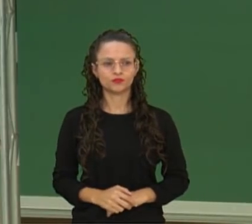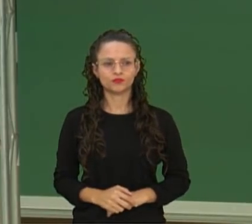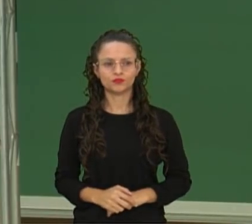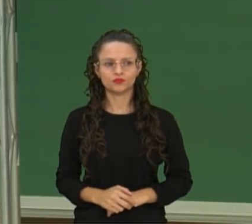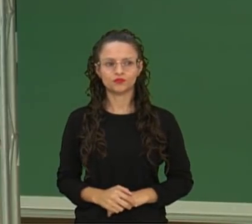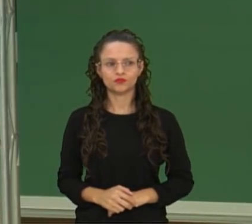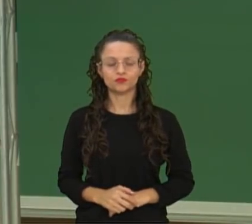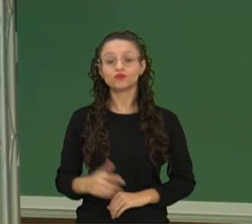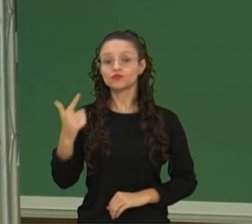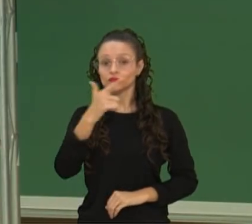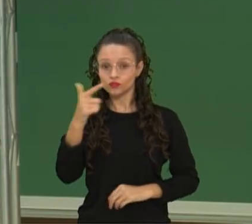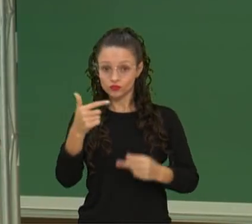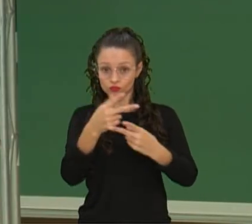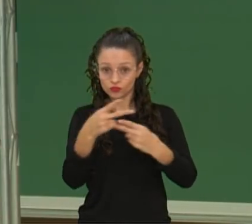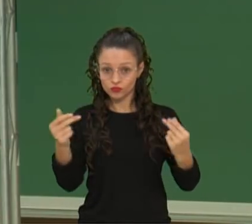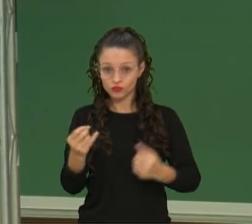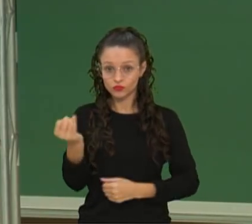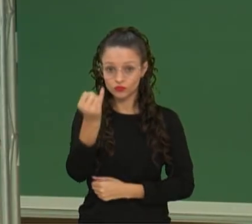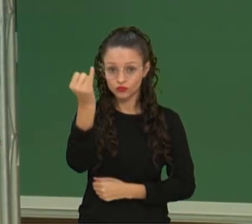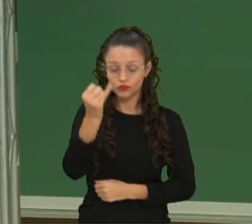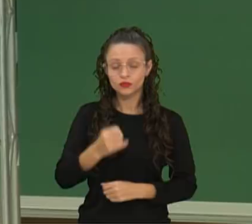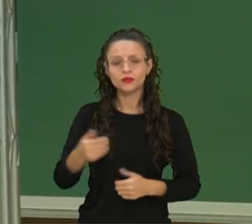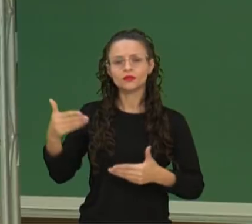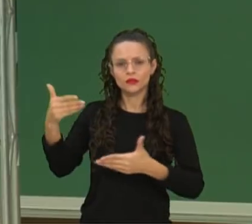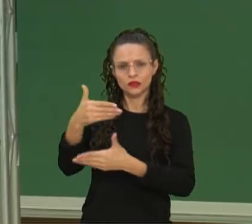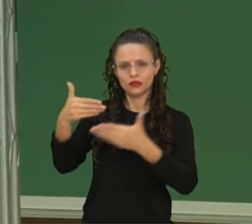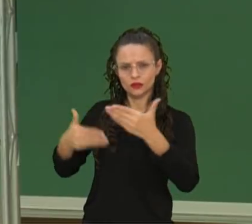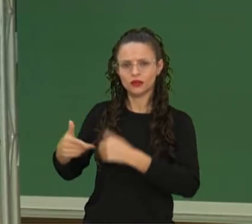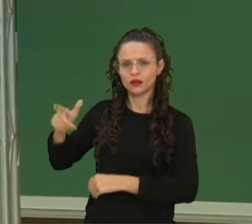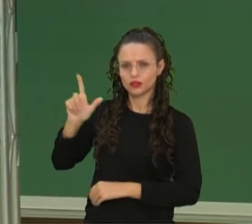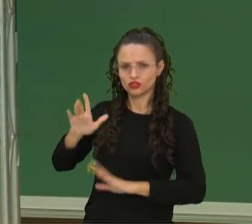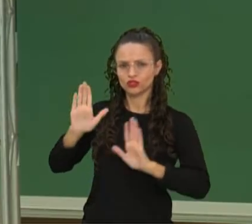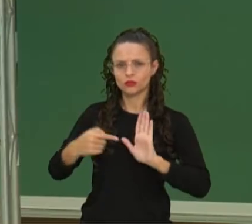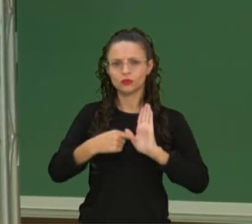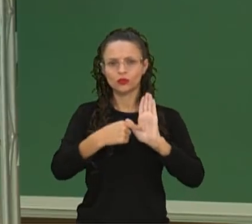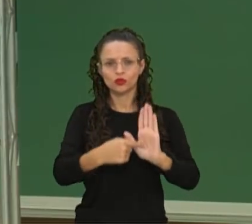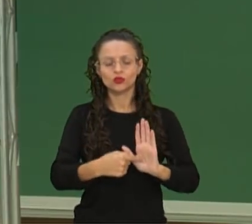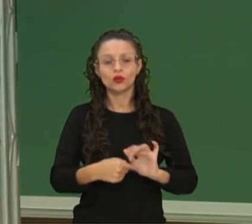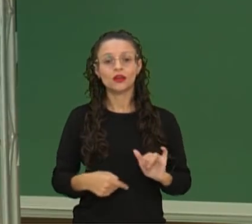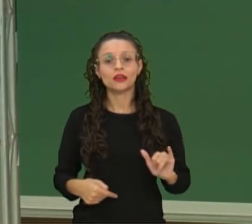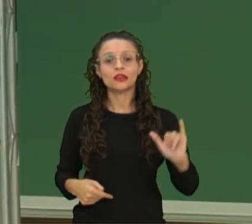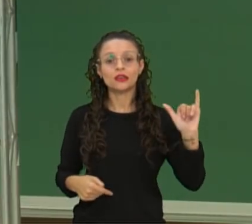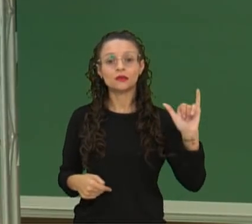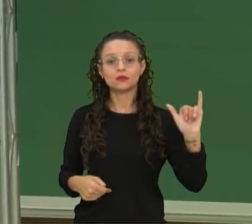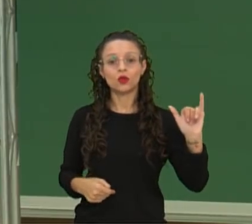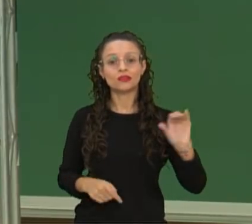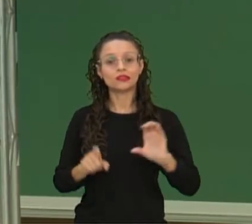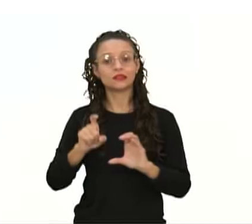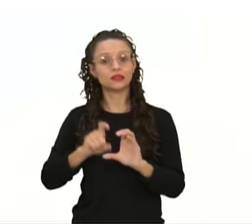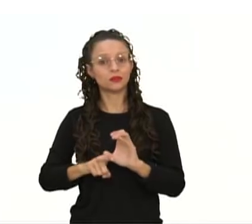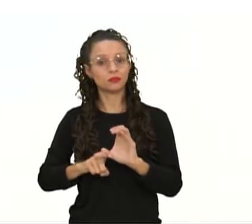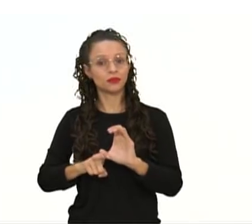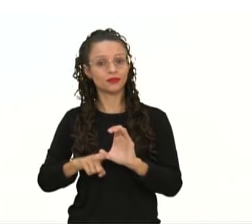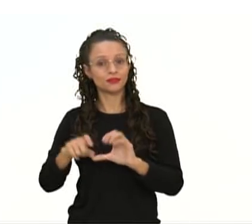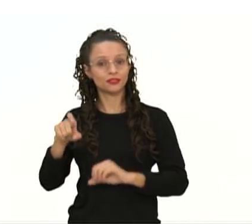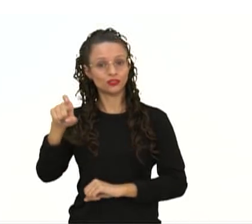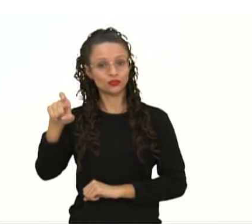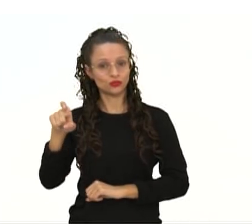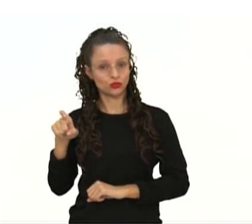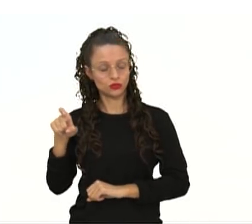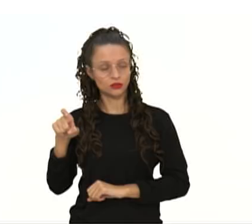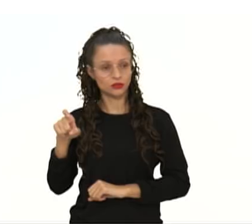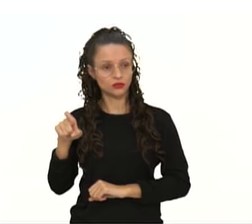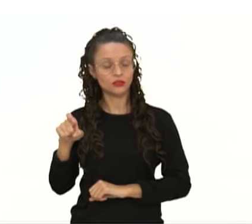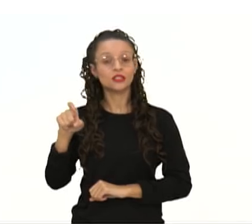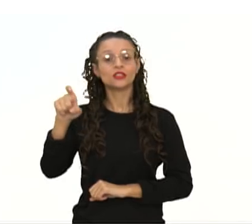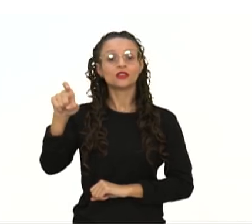Outro ponto importante que eu já comentei no slide anterior, né, que o y depende do x, né? Então, o x, para a